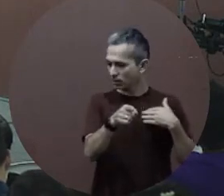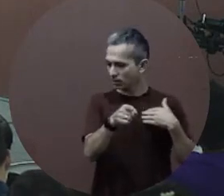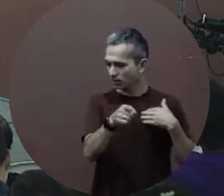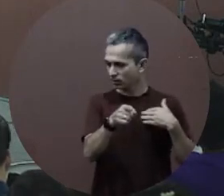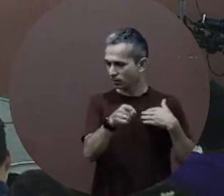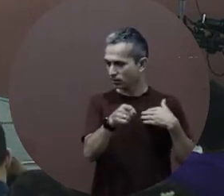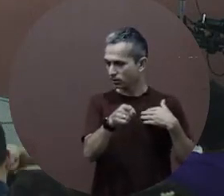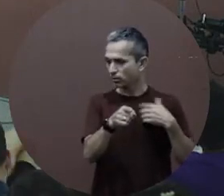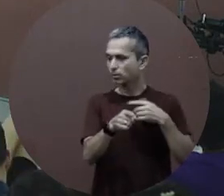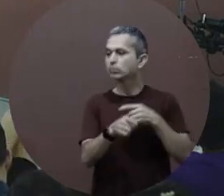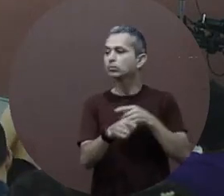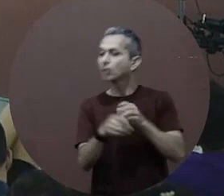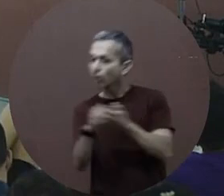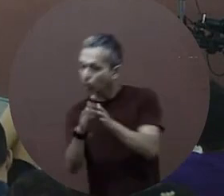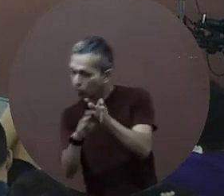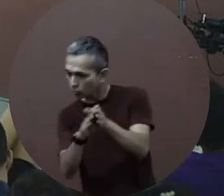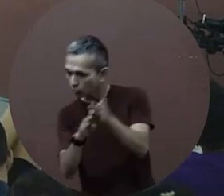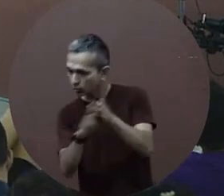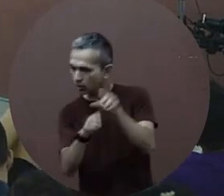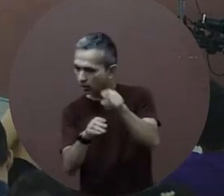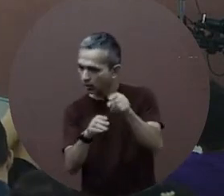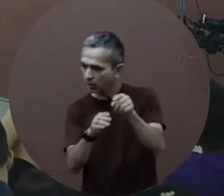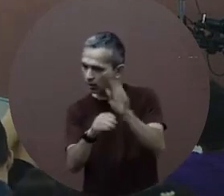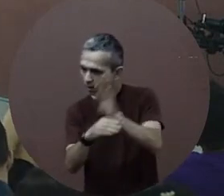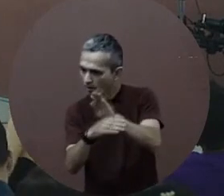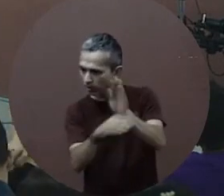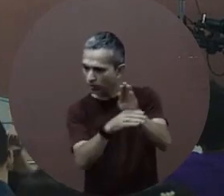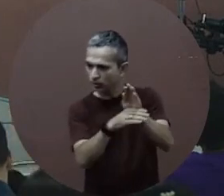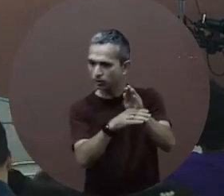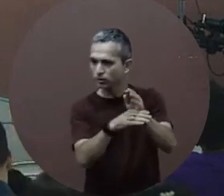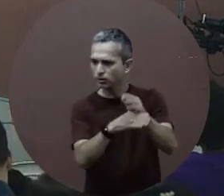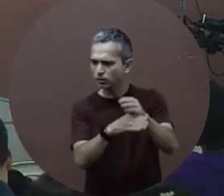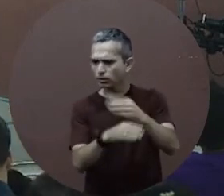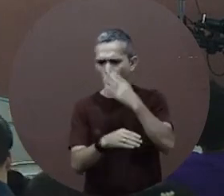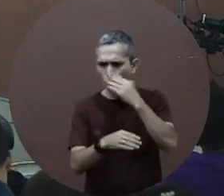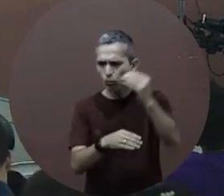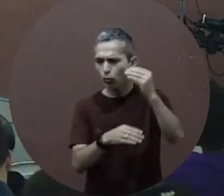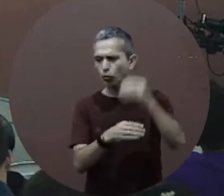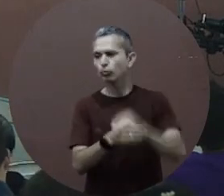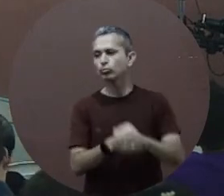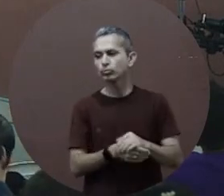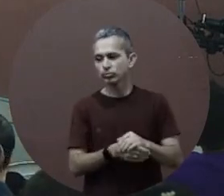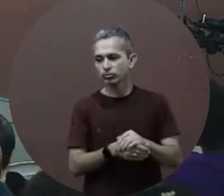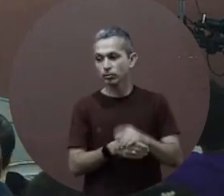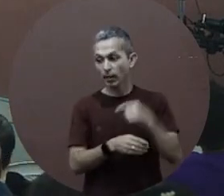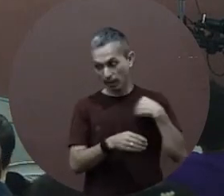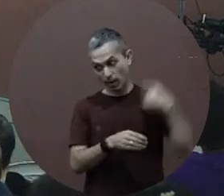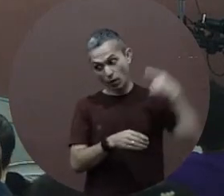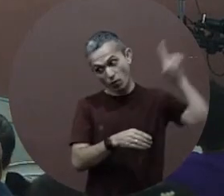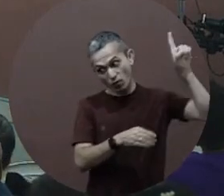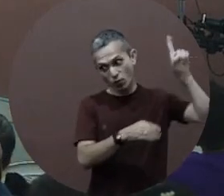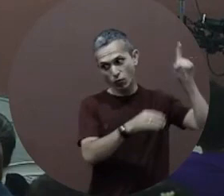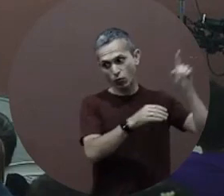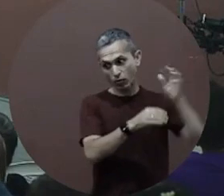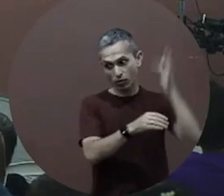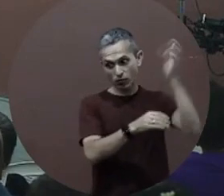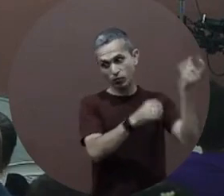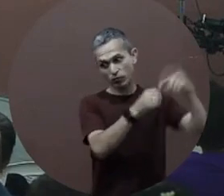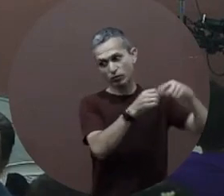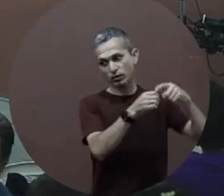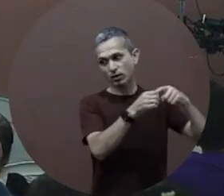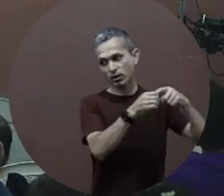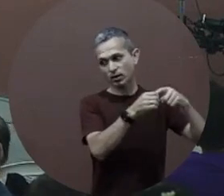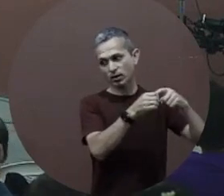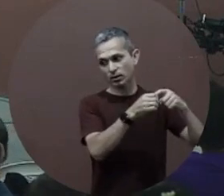guie, aconselhe, proteja dos lobos. Eu vou voltar. Quando eu voltar, eu quero as